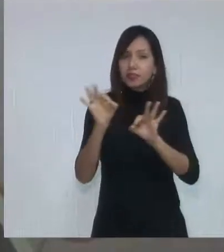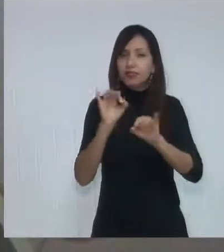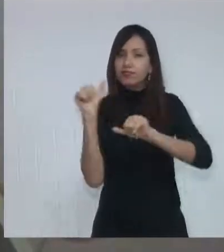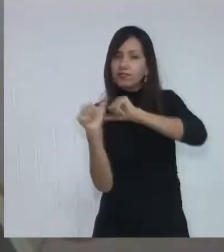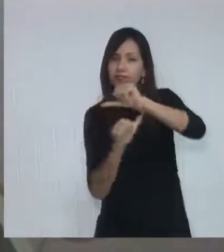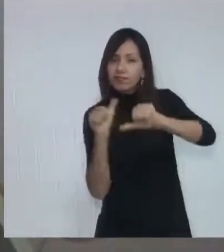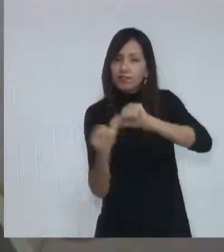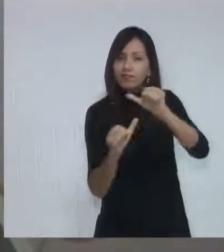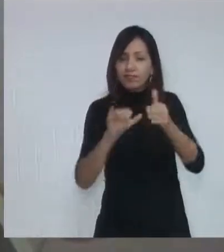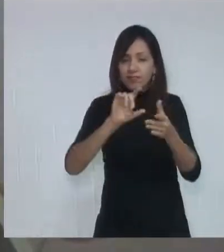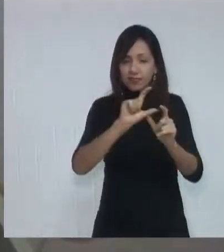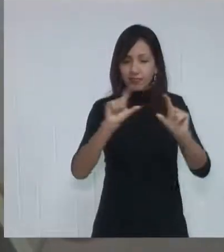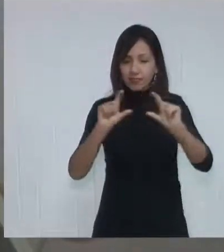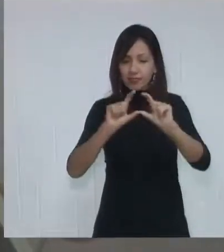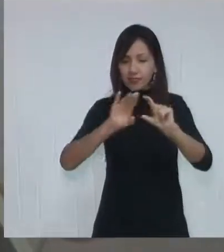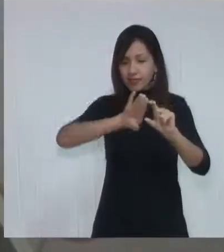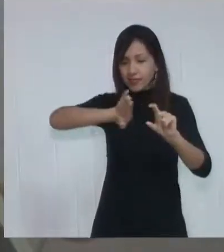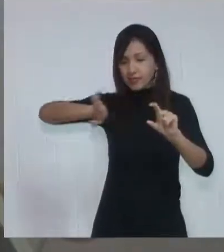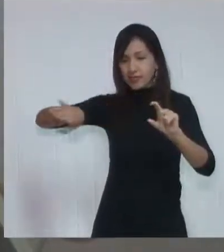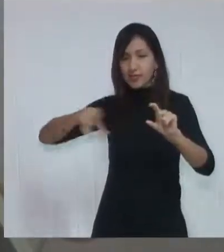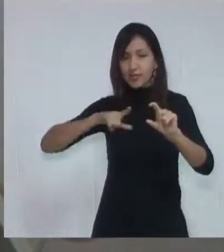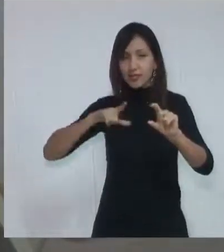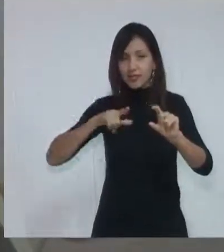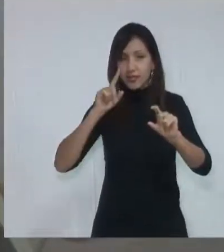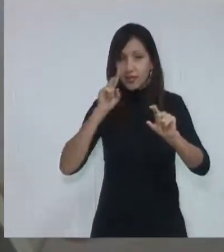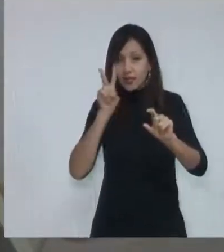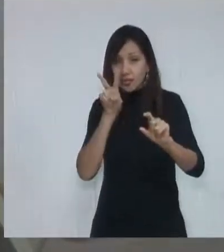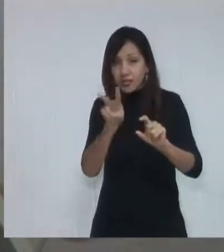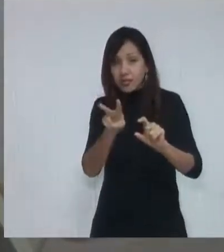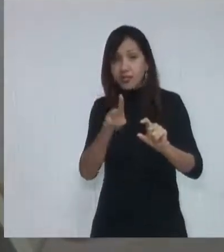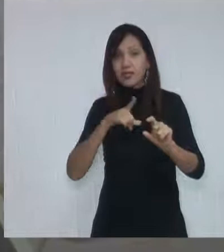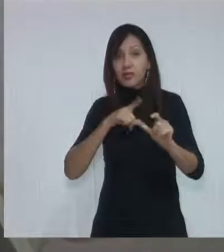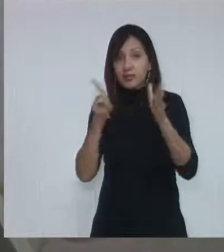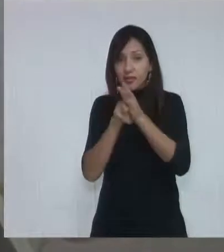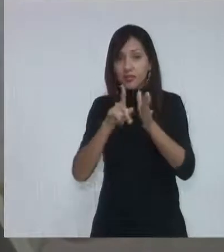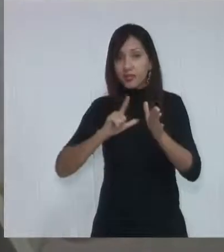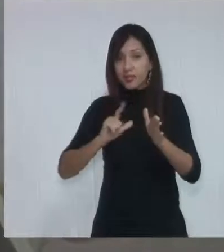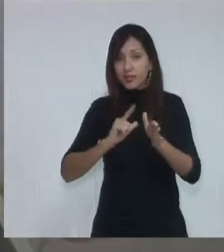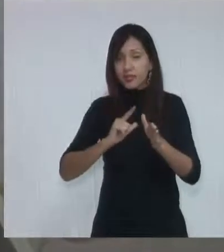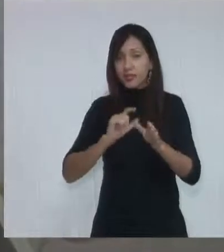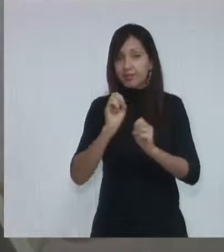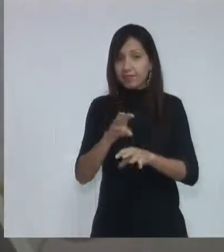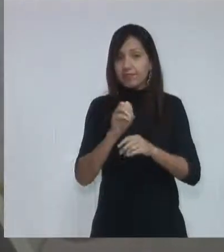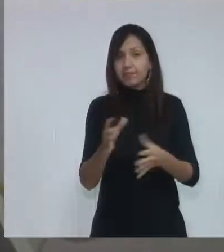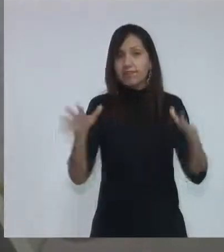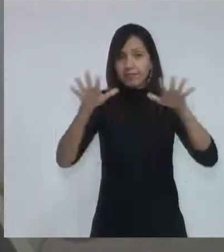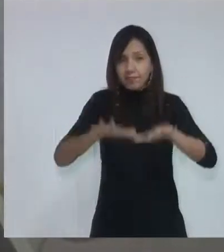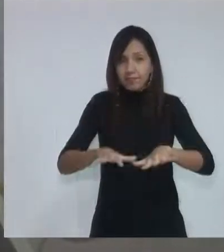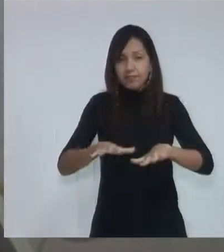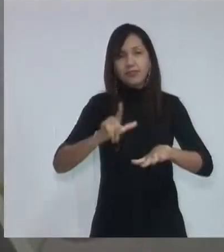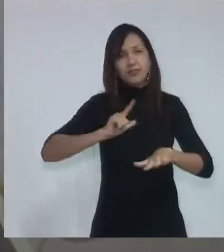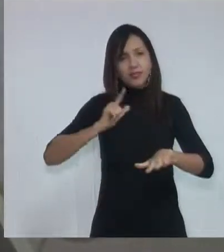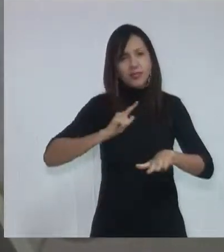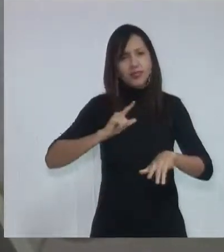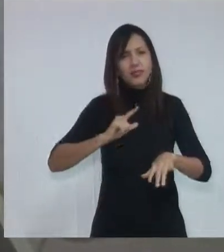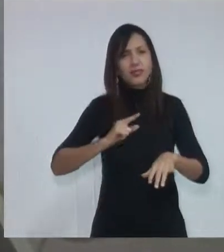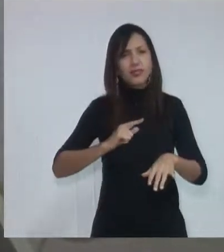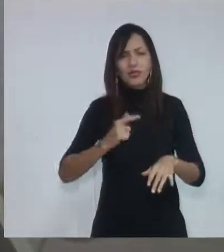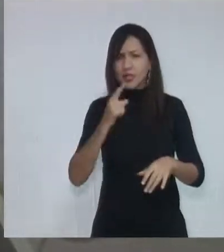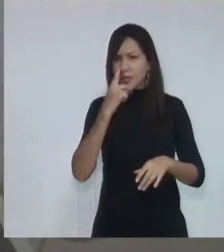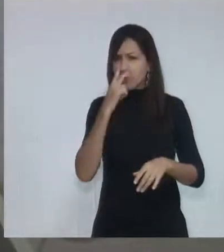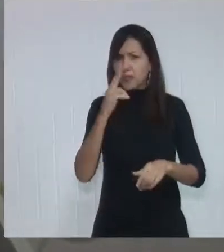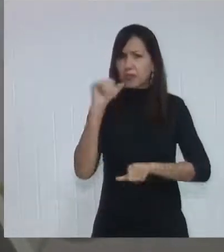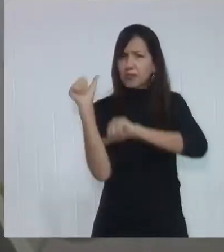política o termo na perspectiva da educação inclusiva. Isso já diz muito sobre o que se pretende. Trata-se de um revisionismo, o